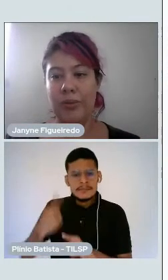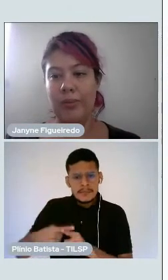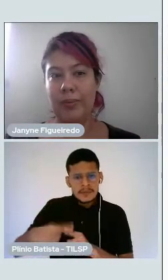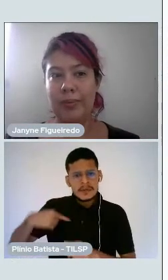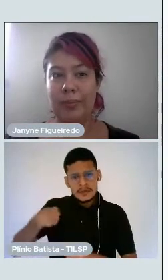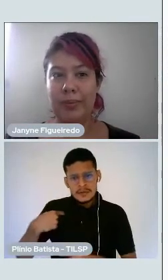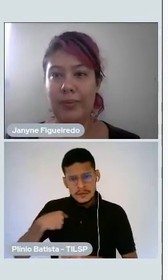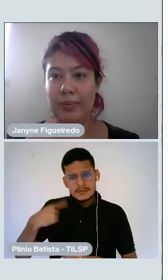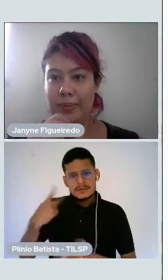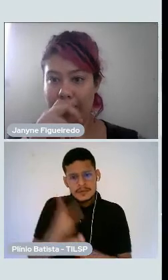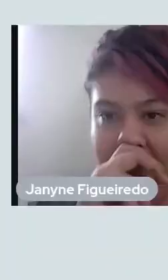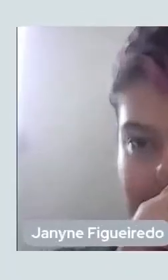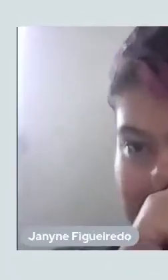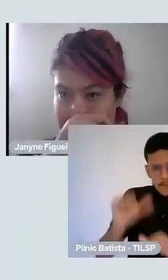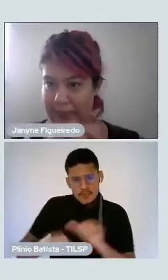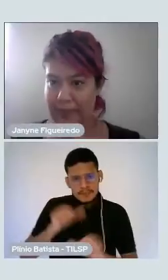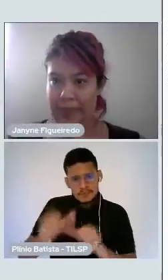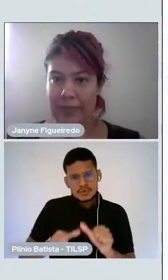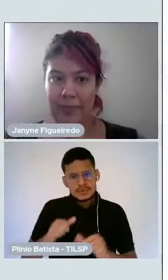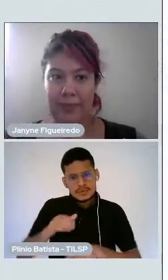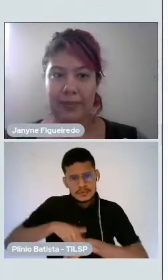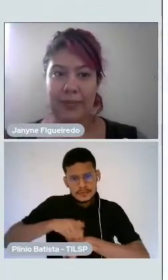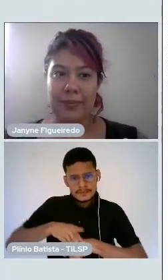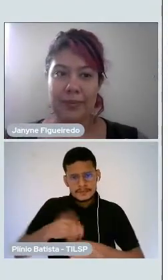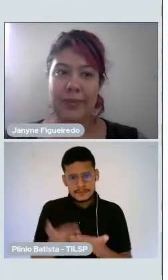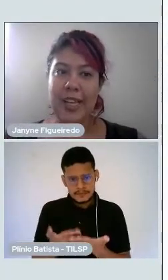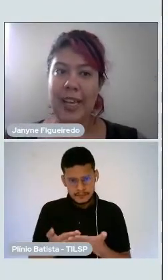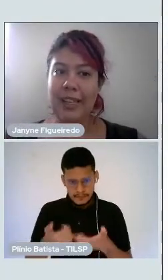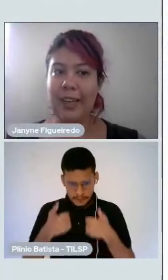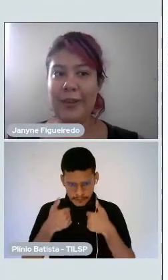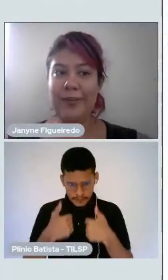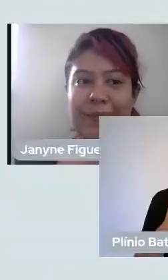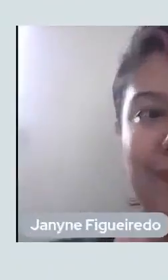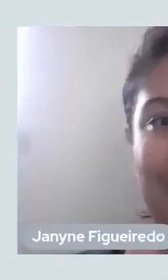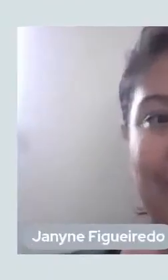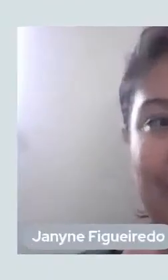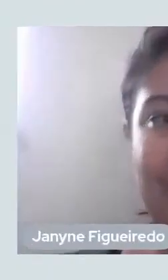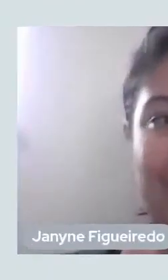ao longo das aulas. Certinho?